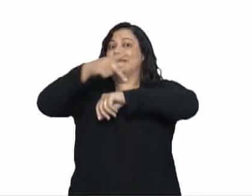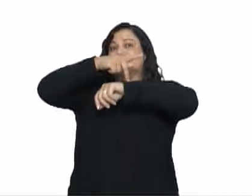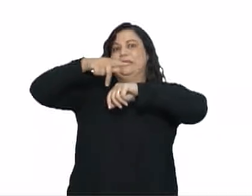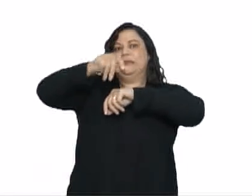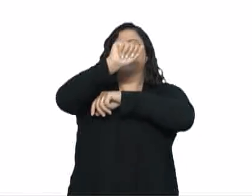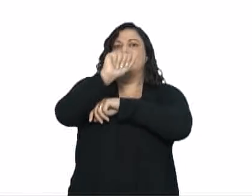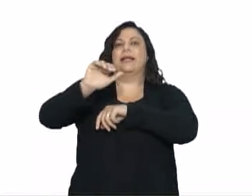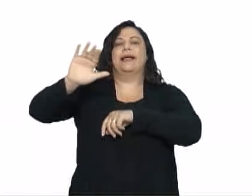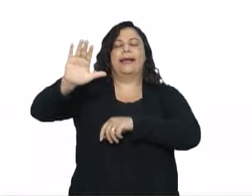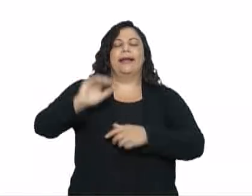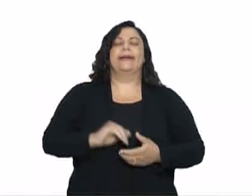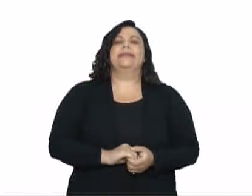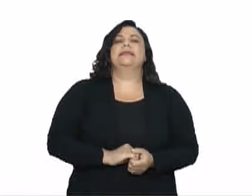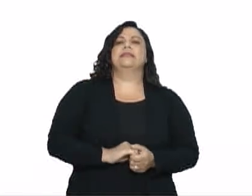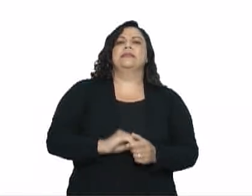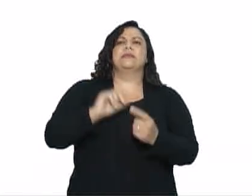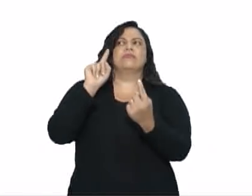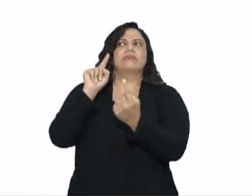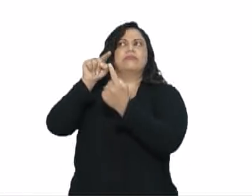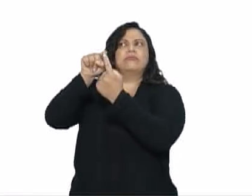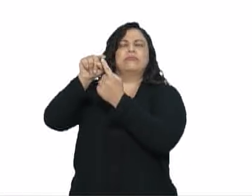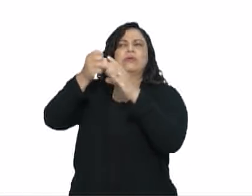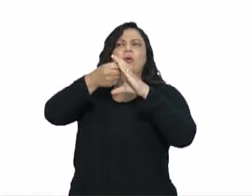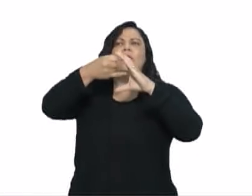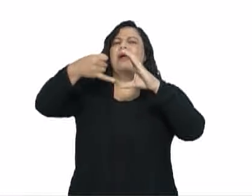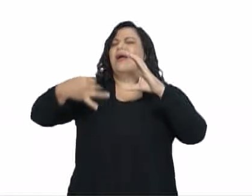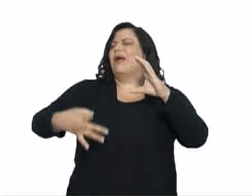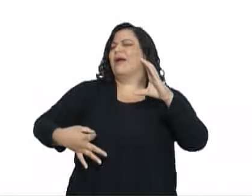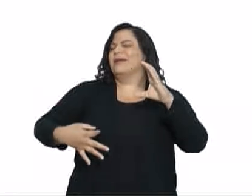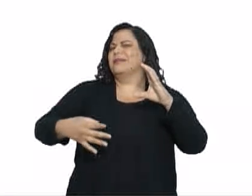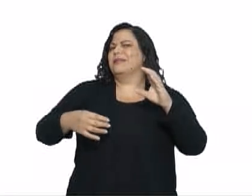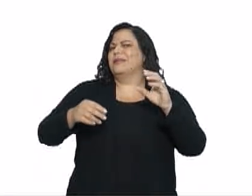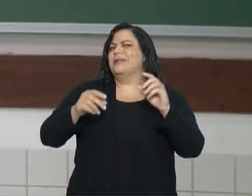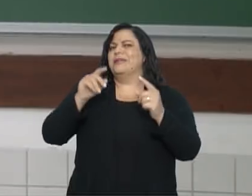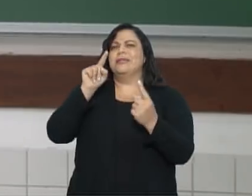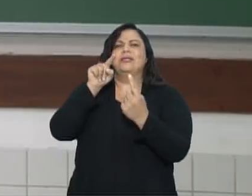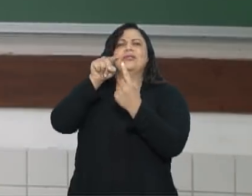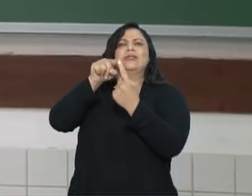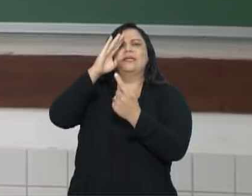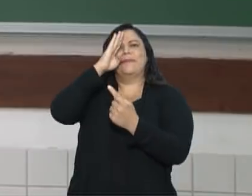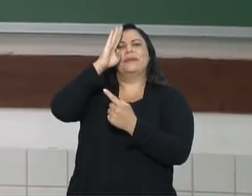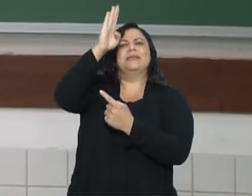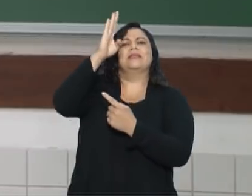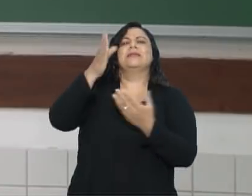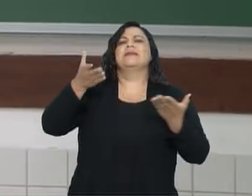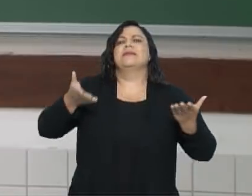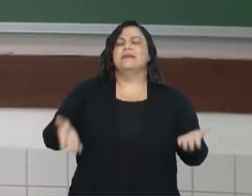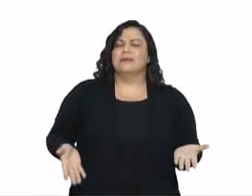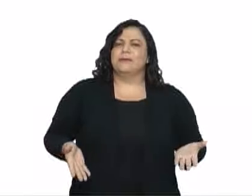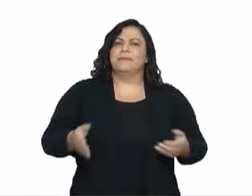palavra importante, caracterizam-se basicamente por... Sua vez.